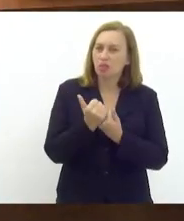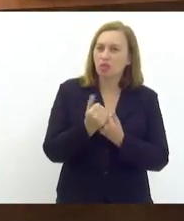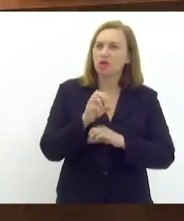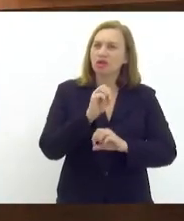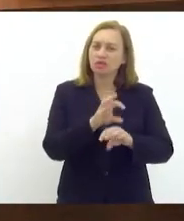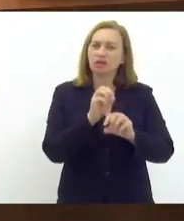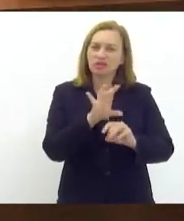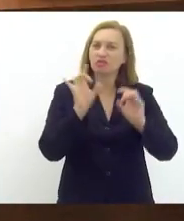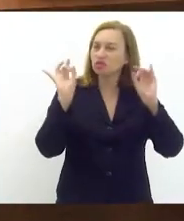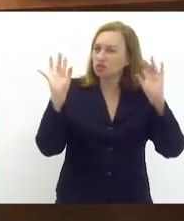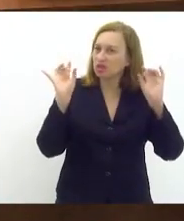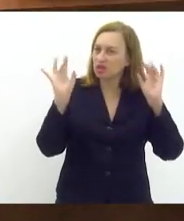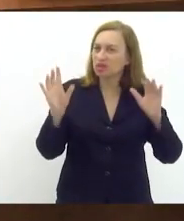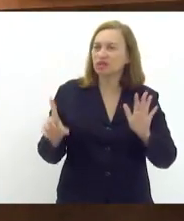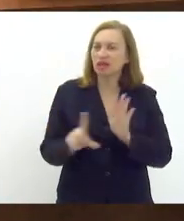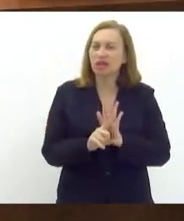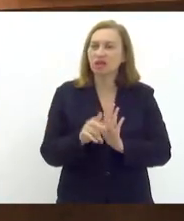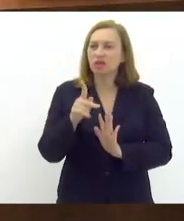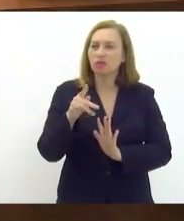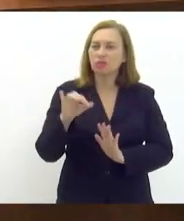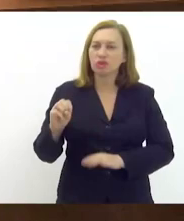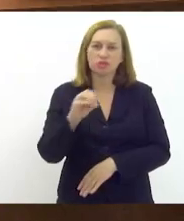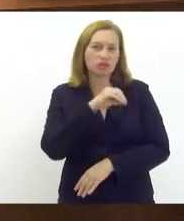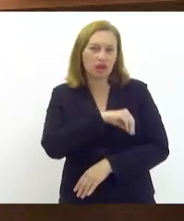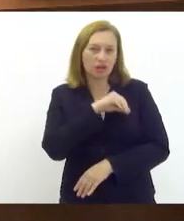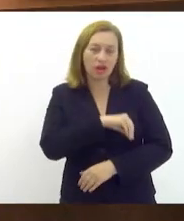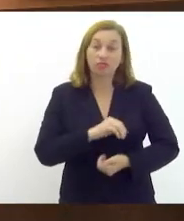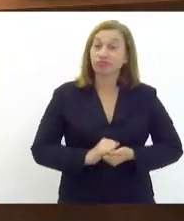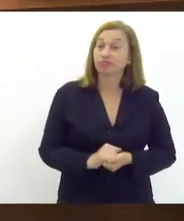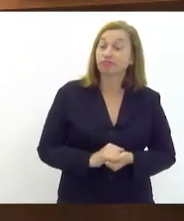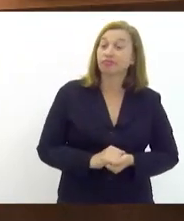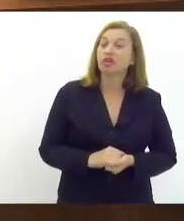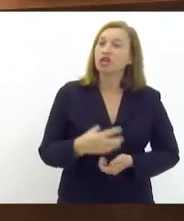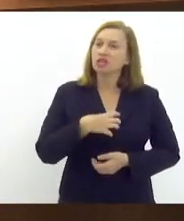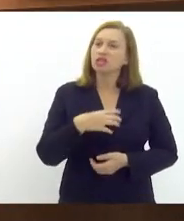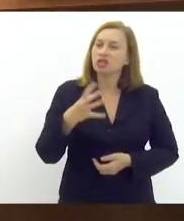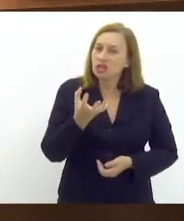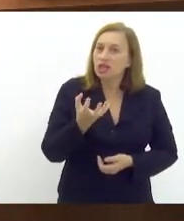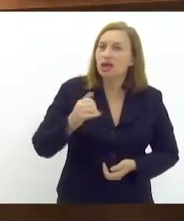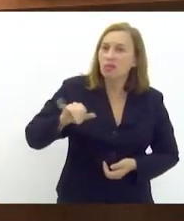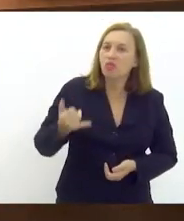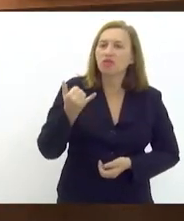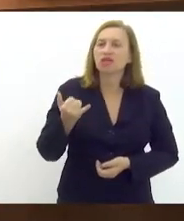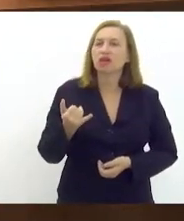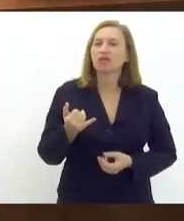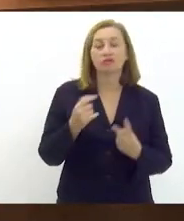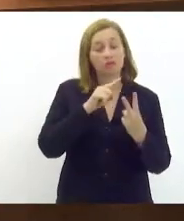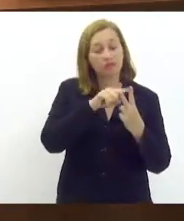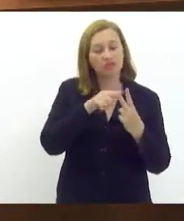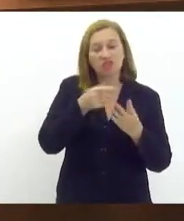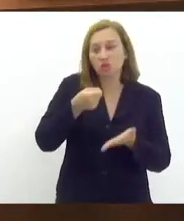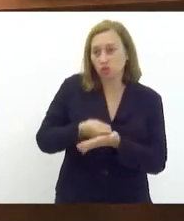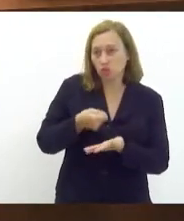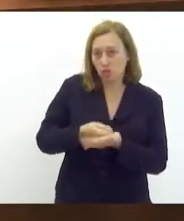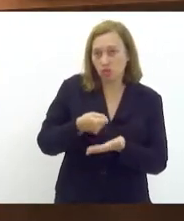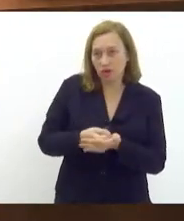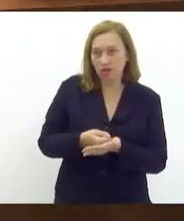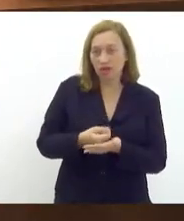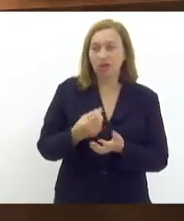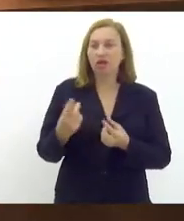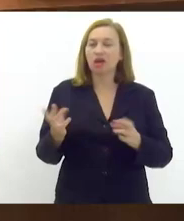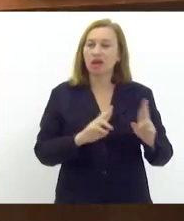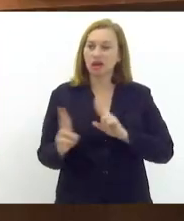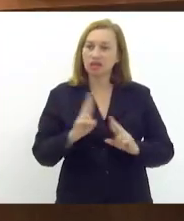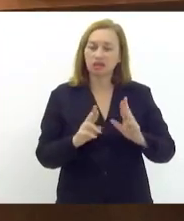educação especial na lei do piso salarial nesse sentido eu queria aproveitar para fazer duas cobranças relacionadas a esse projeto